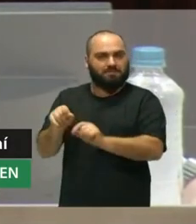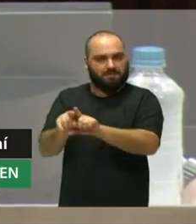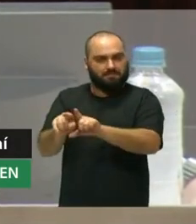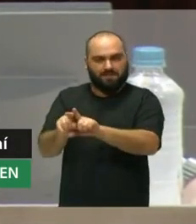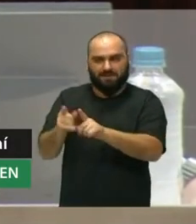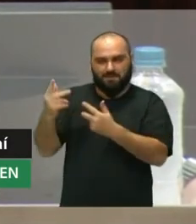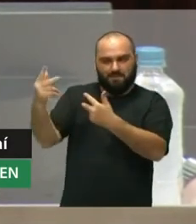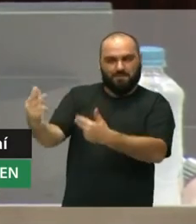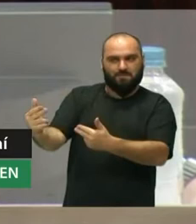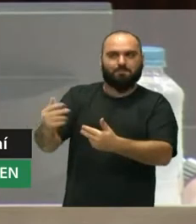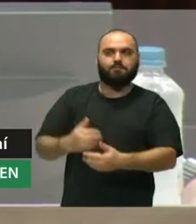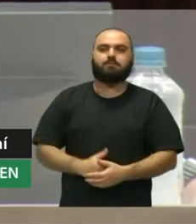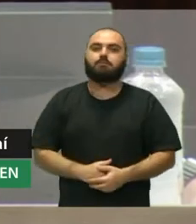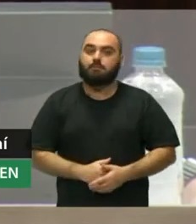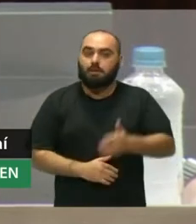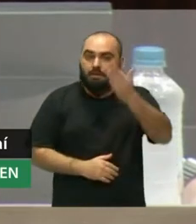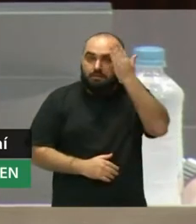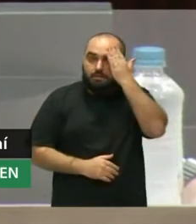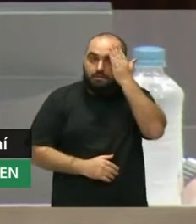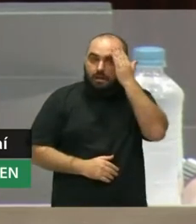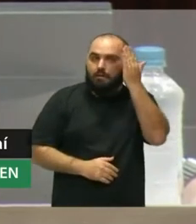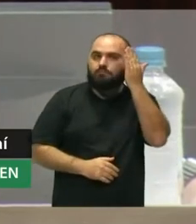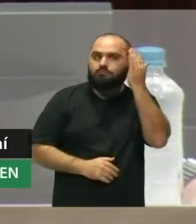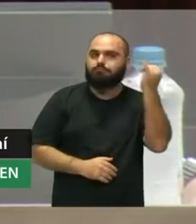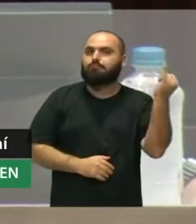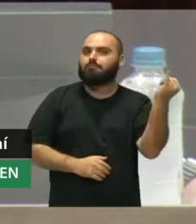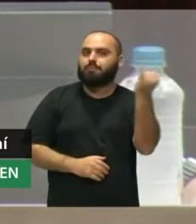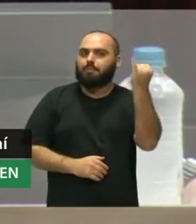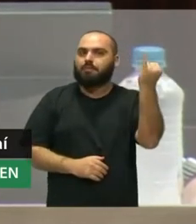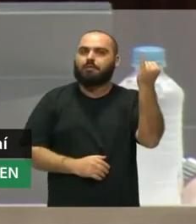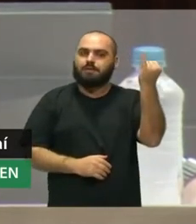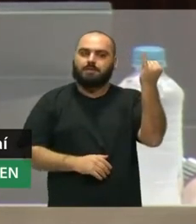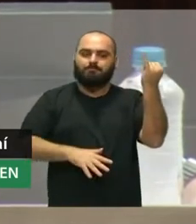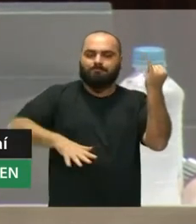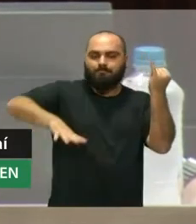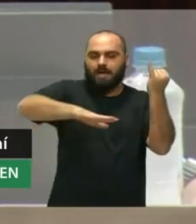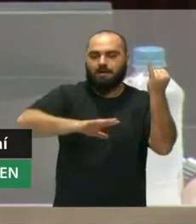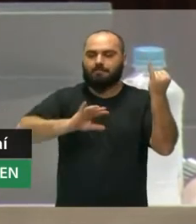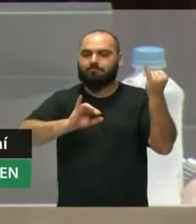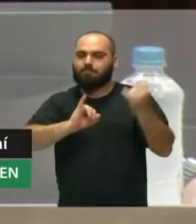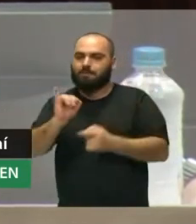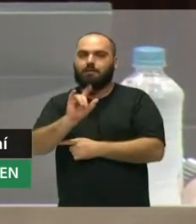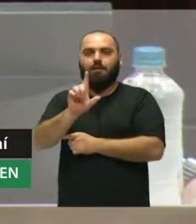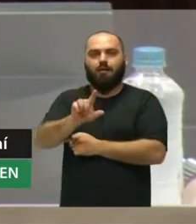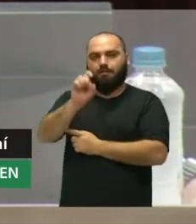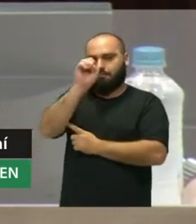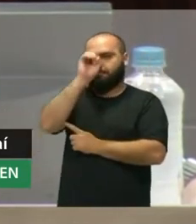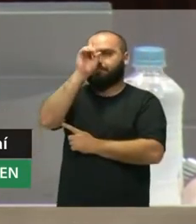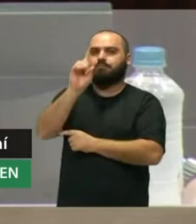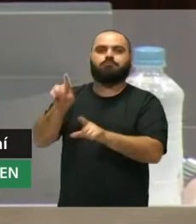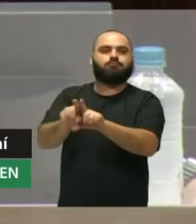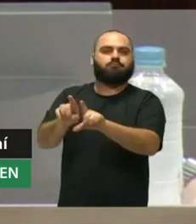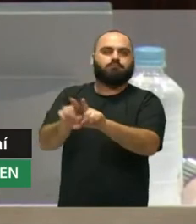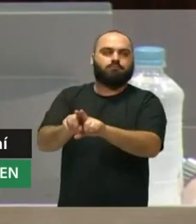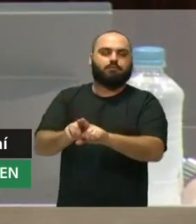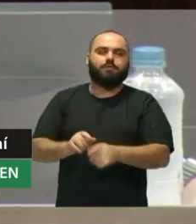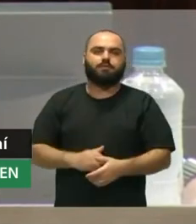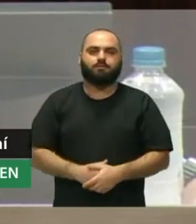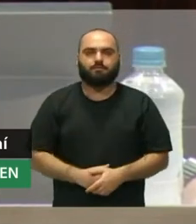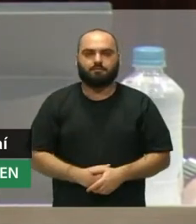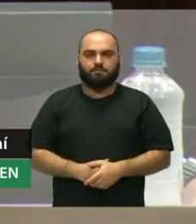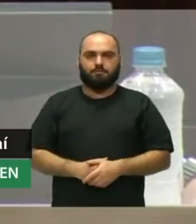tem esse hospital, né, para Itajaí. Até em reuniões no